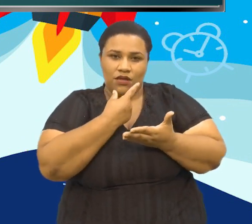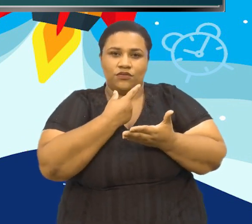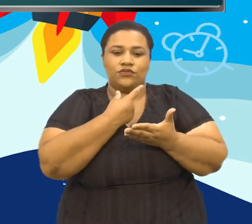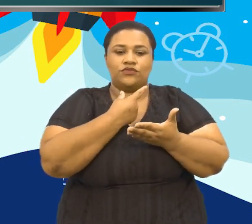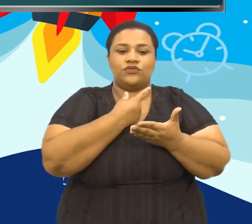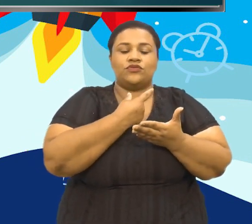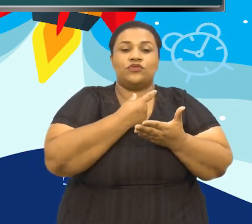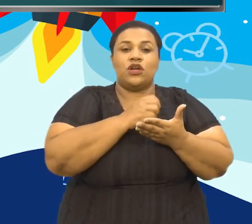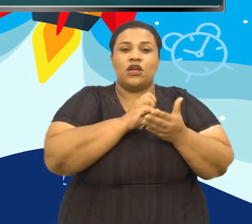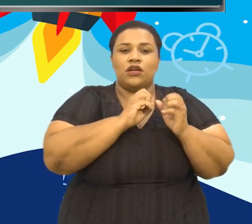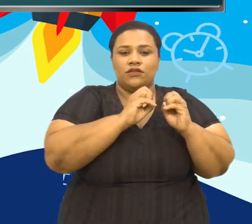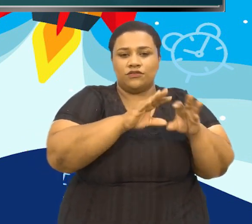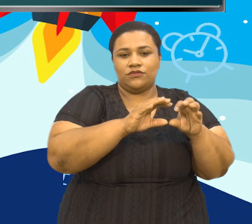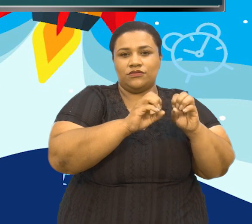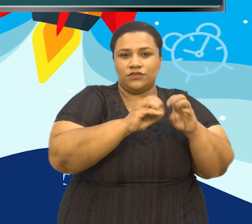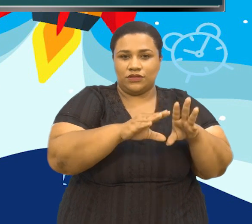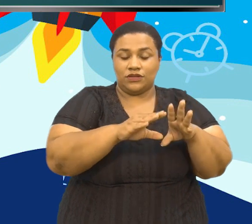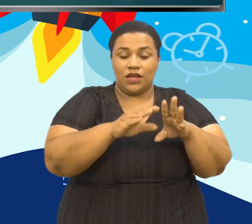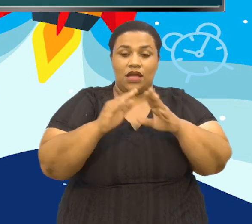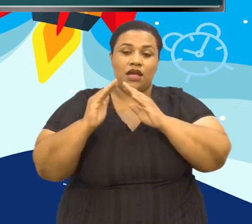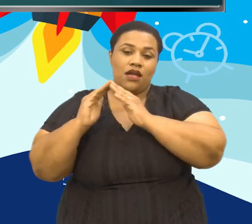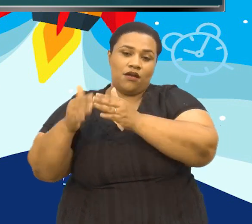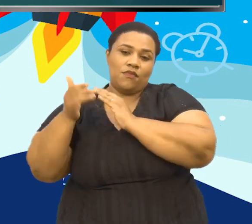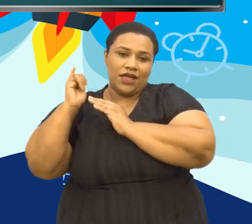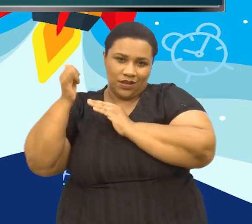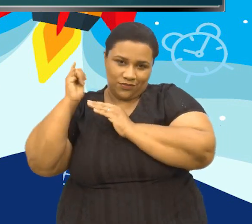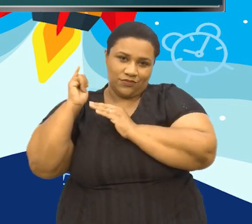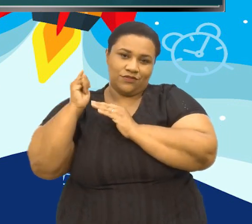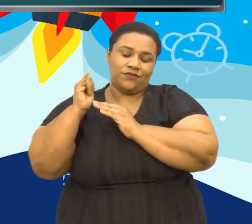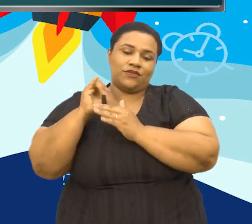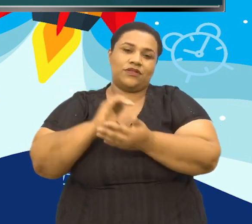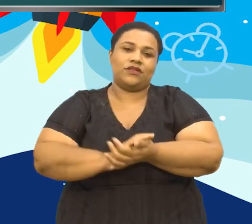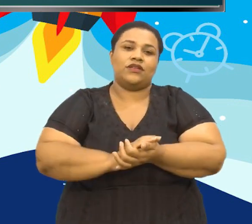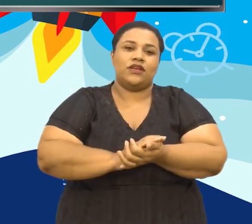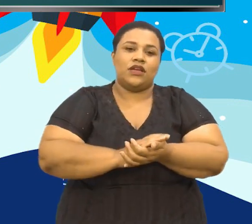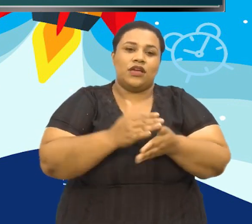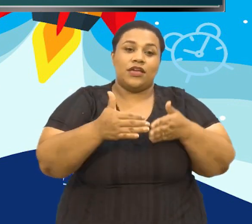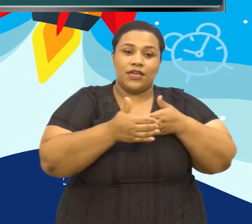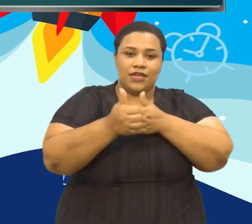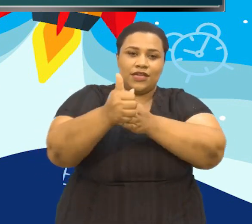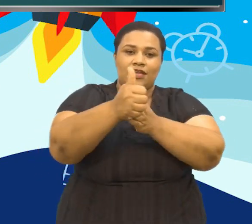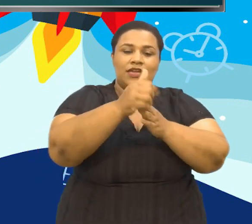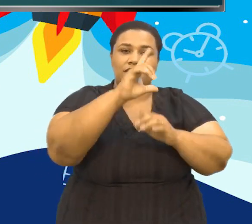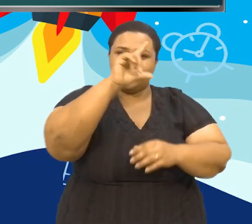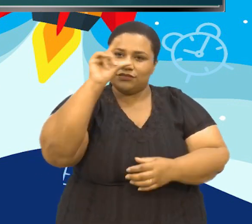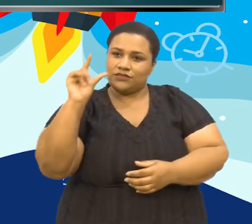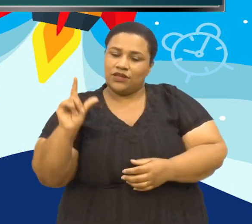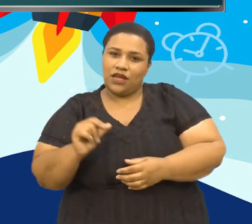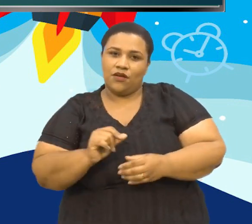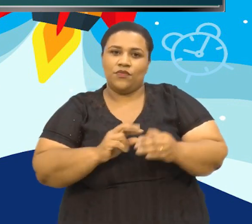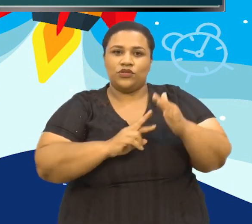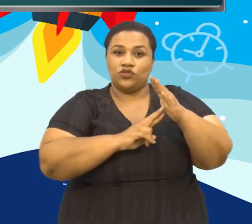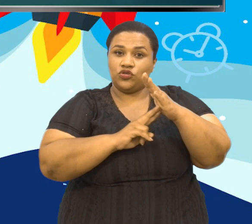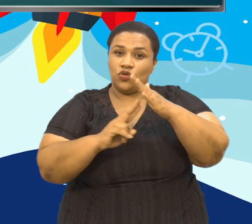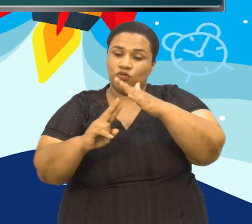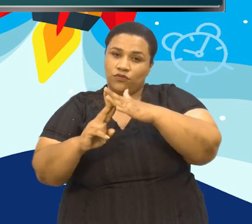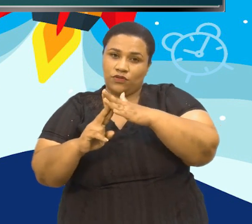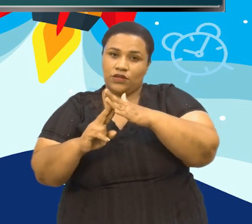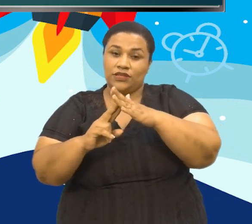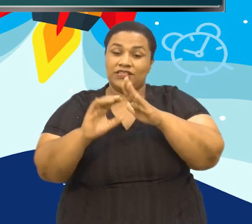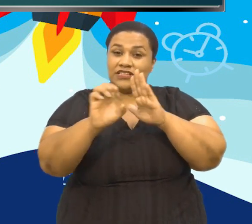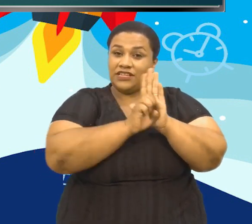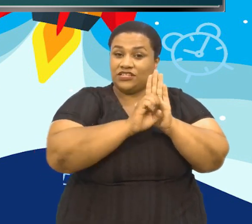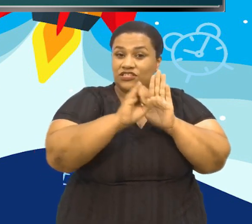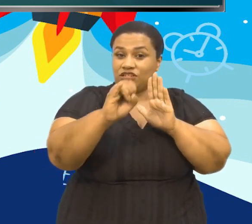de instruções relacionados a aparelhos eletrodomésticos, guias e mapas rodoviários, editais